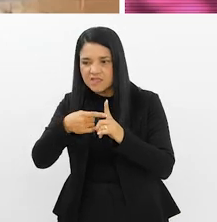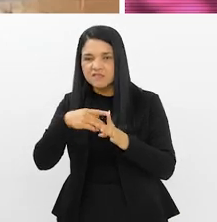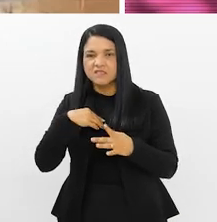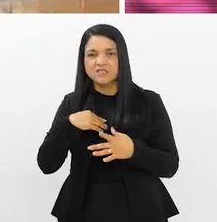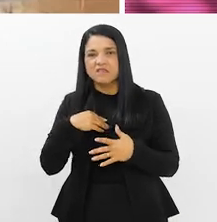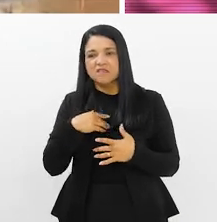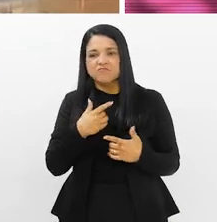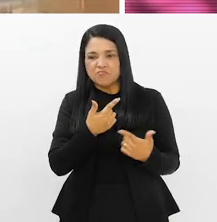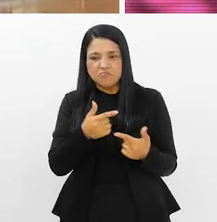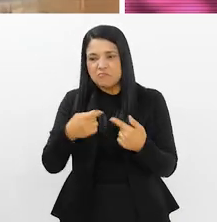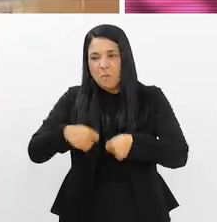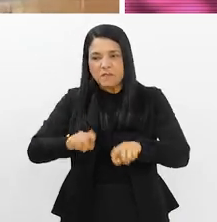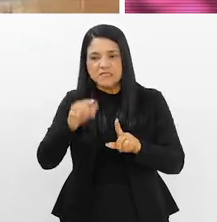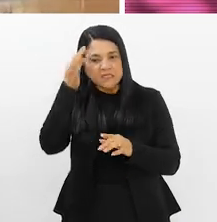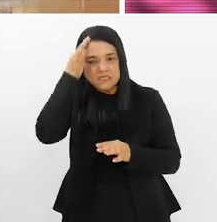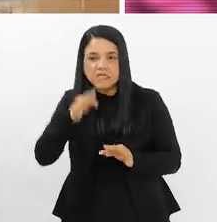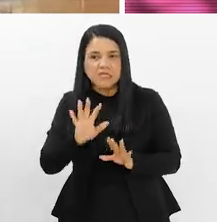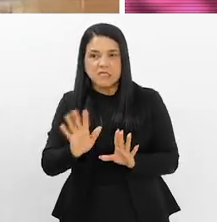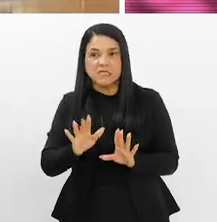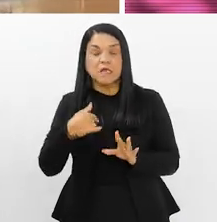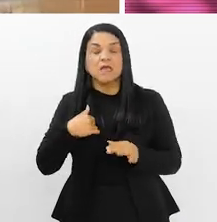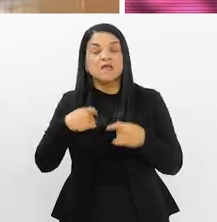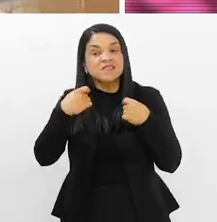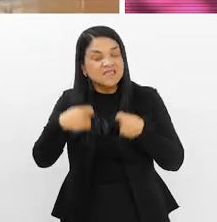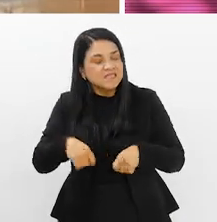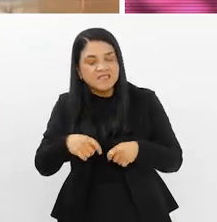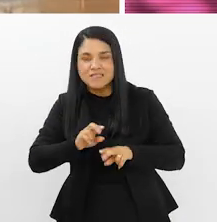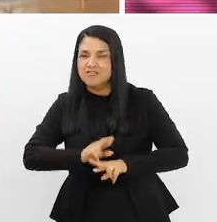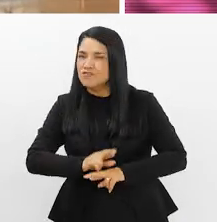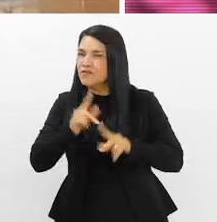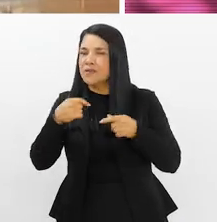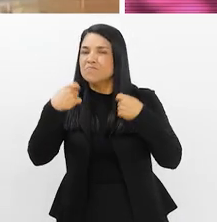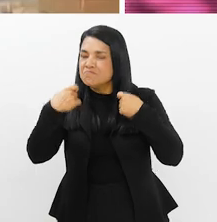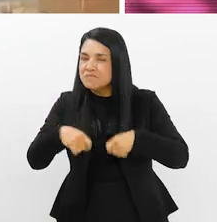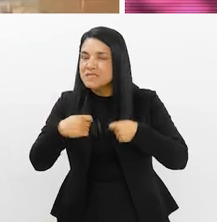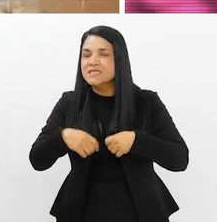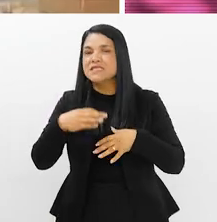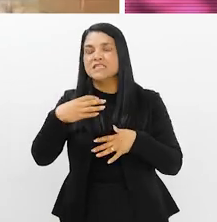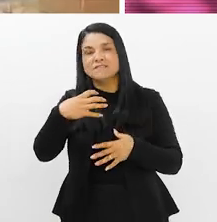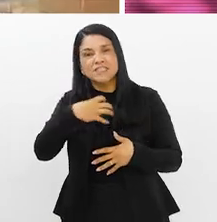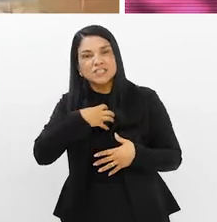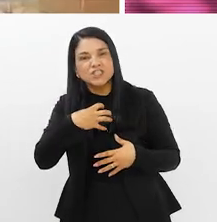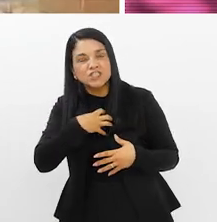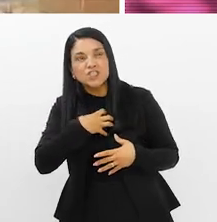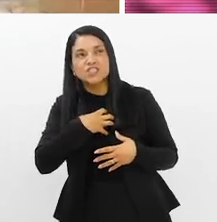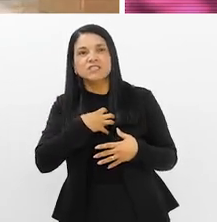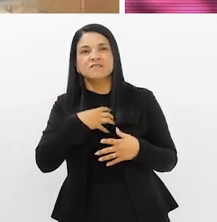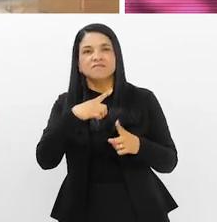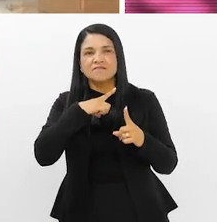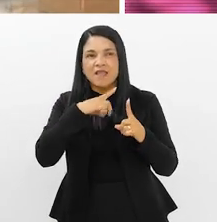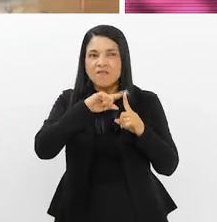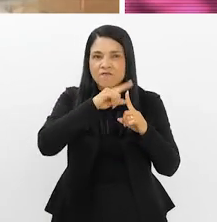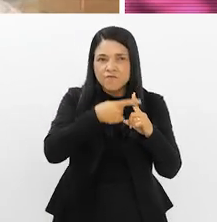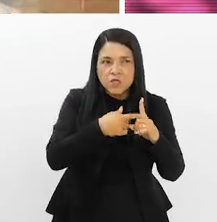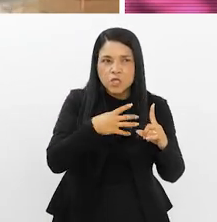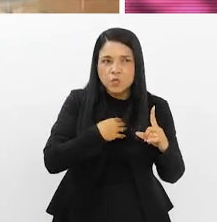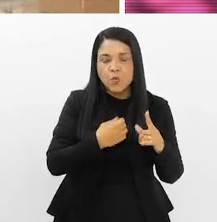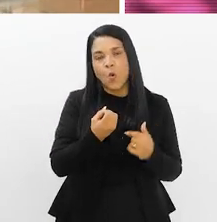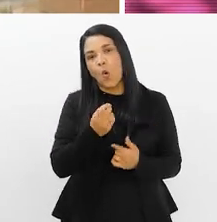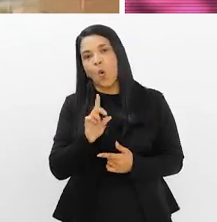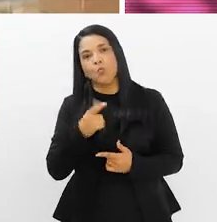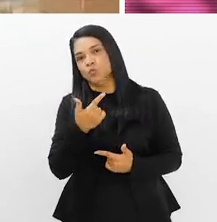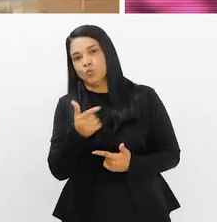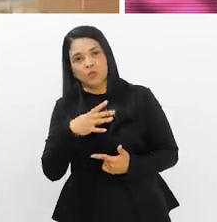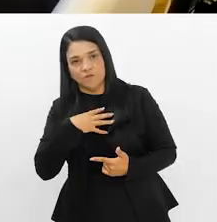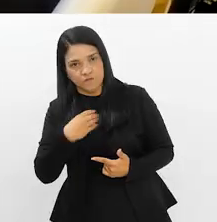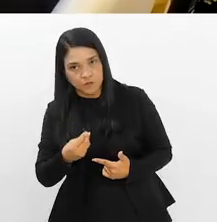a pessoa tem que se trabalhar no autoconhecimento e entender se aquilo faz sentido para ela ou não, se ter filhos faz sentido para ela ou